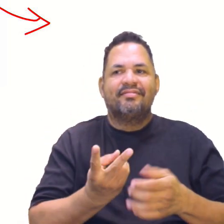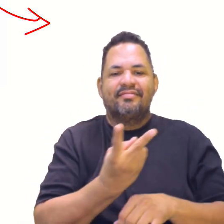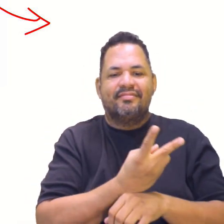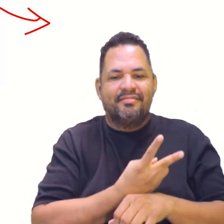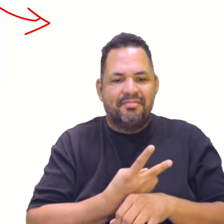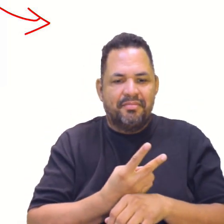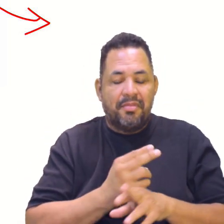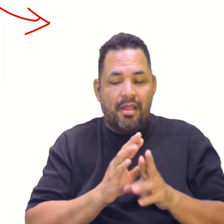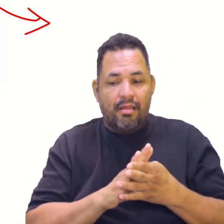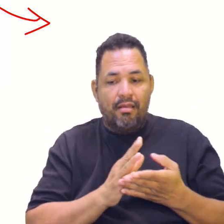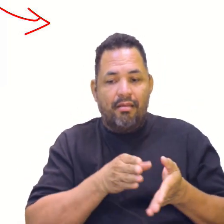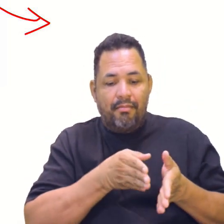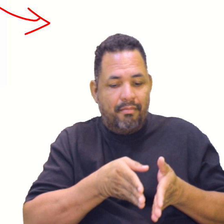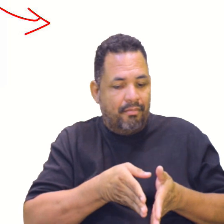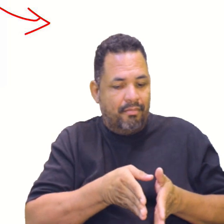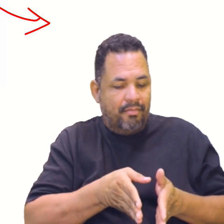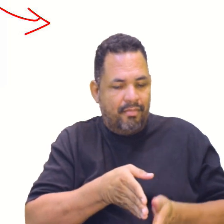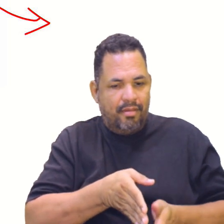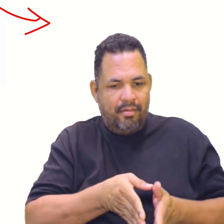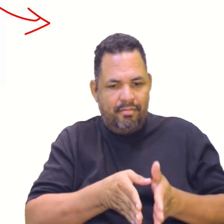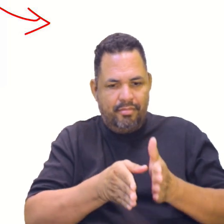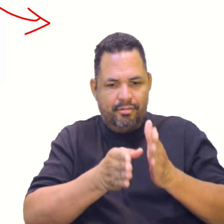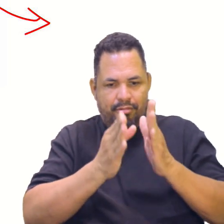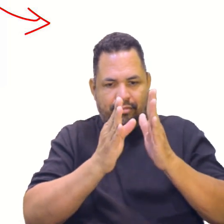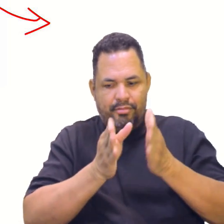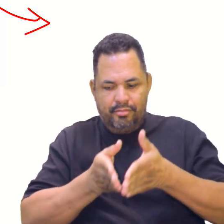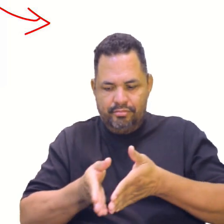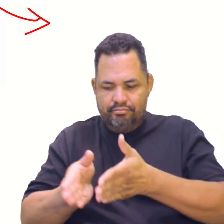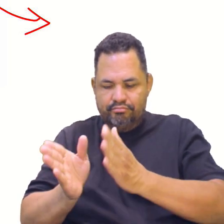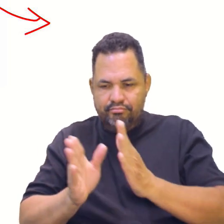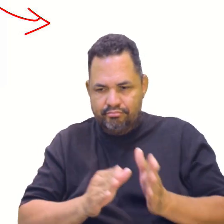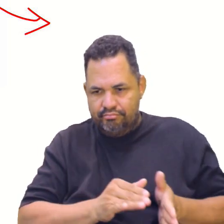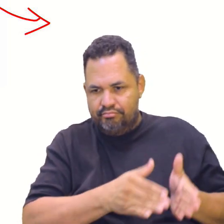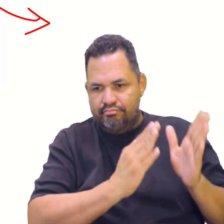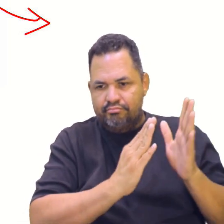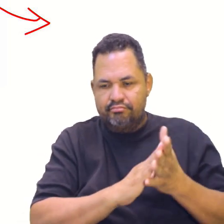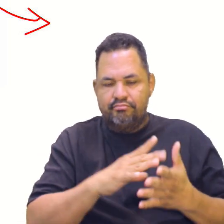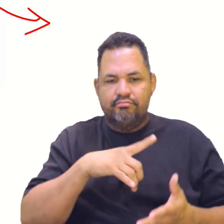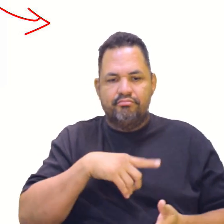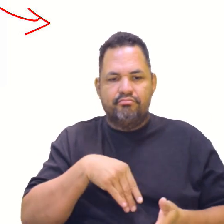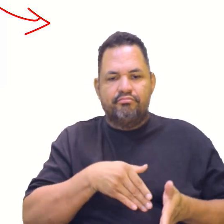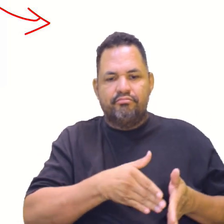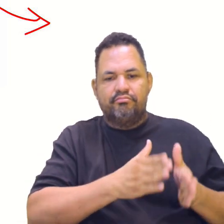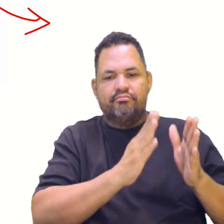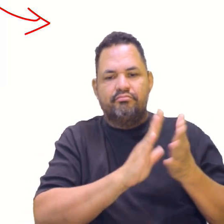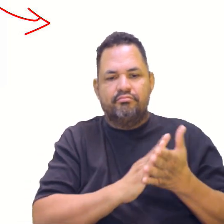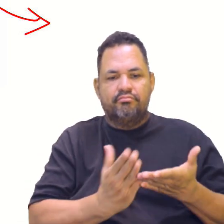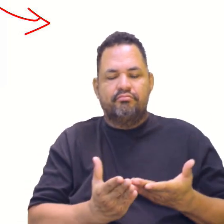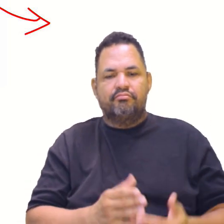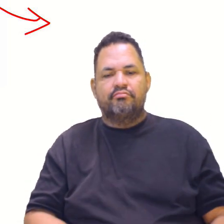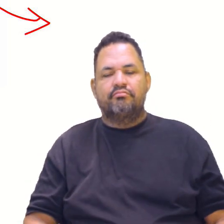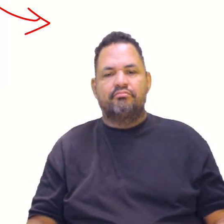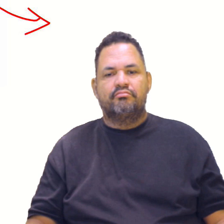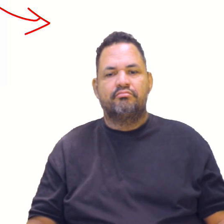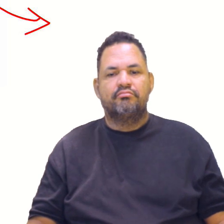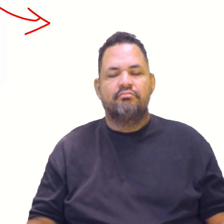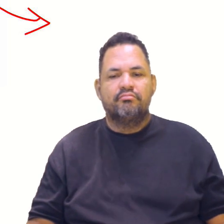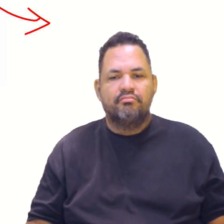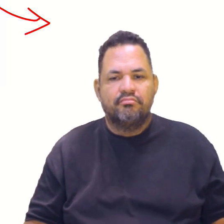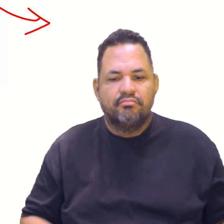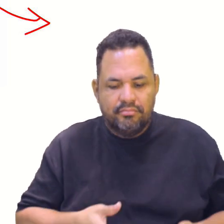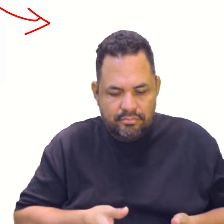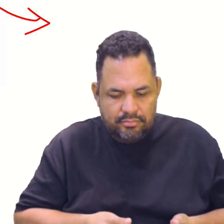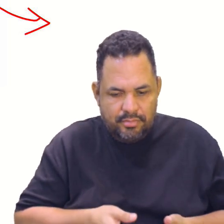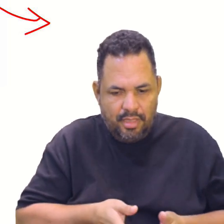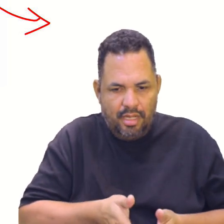buscar caminhos diferentes. Isso. Então aqui a gente tem duas maneiras, né? A gente deu aqui vários caminhos se chegam ao mesmo lugar. Um caminho reto